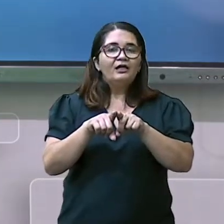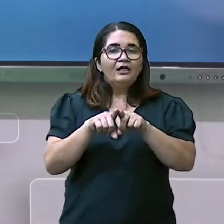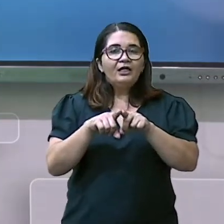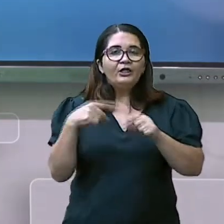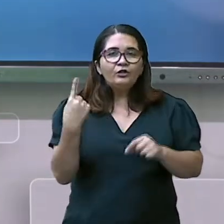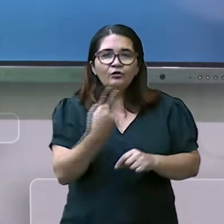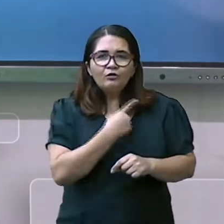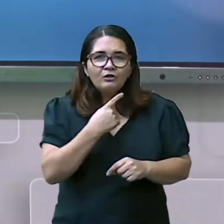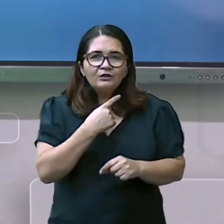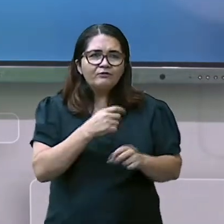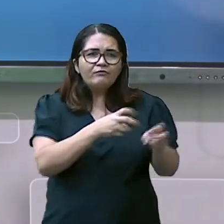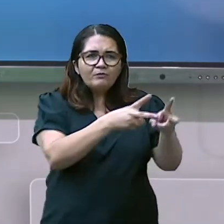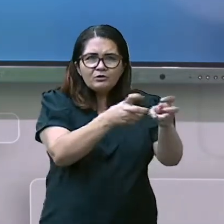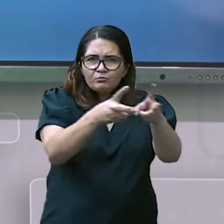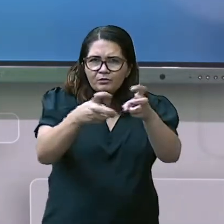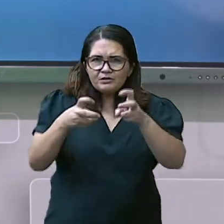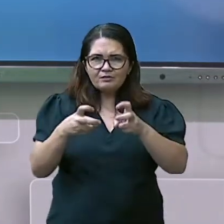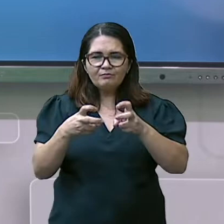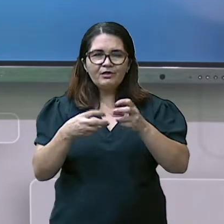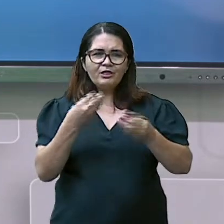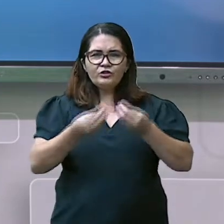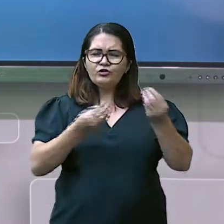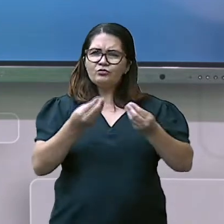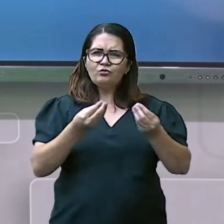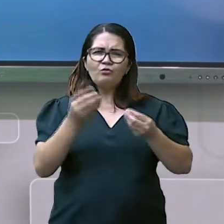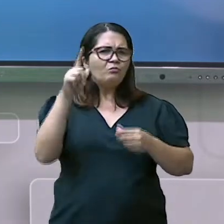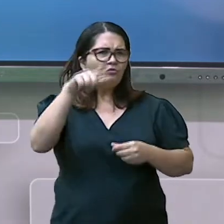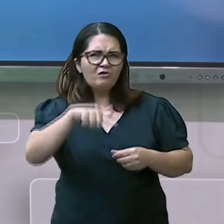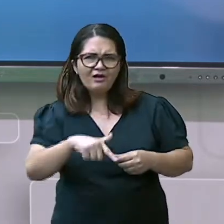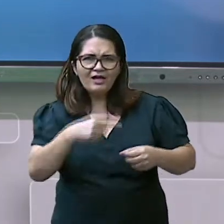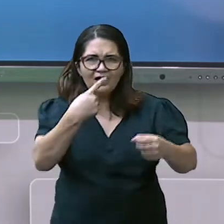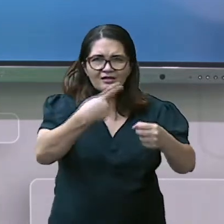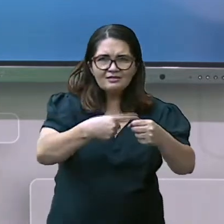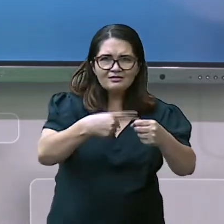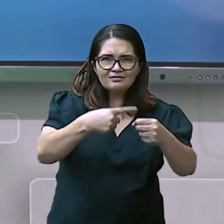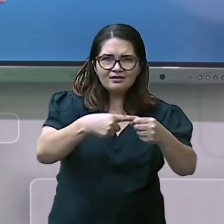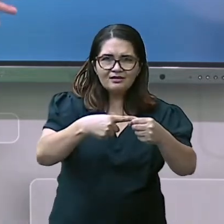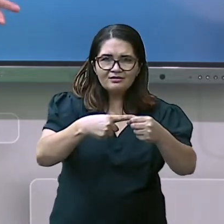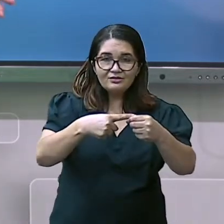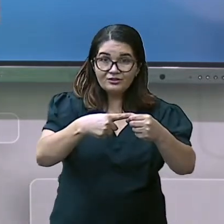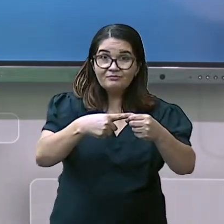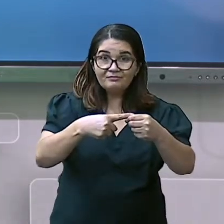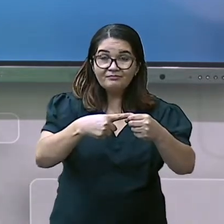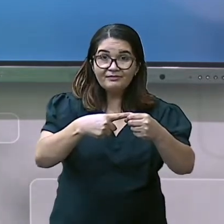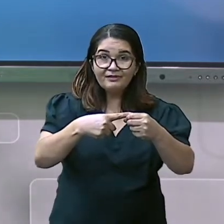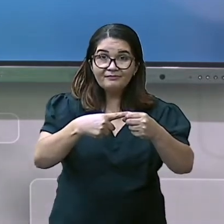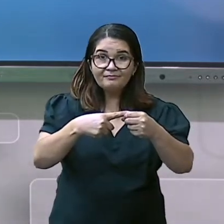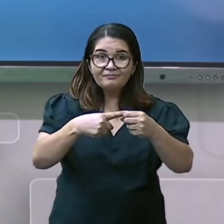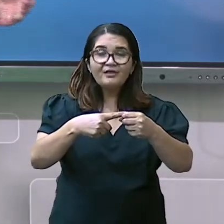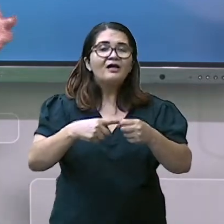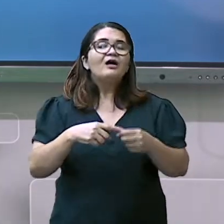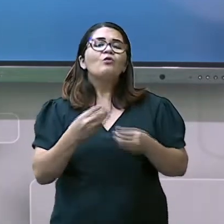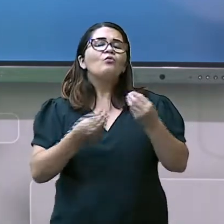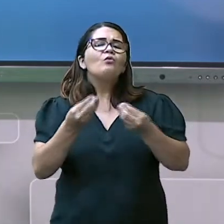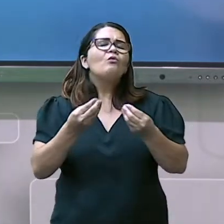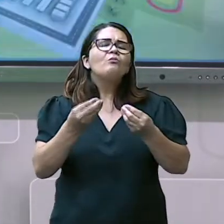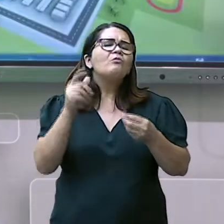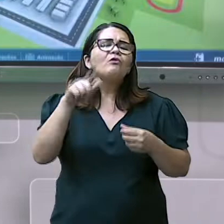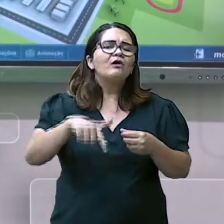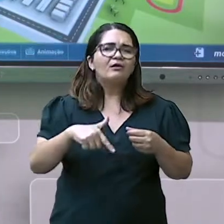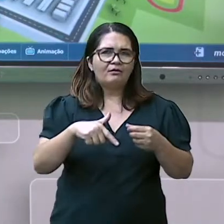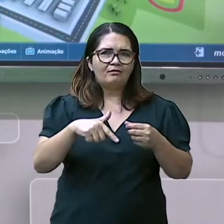qual a identidade da cidade. Perceberam que nós vimos na Babilônia o jardim suspenso,